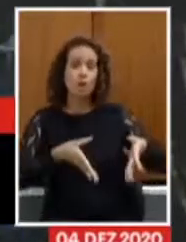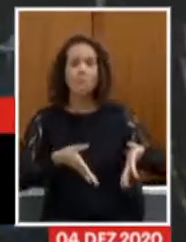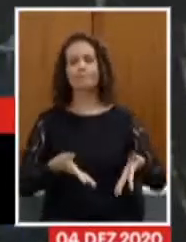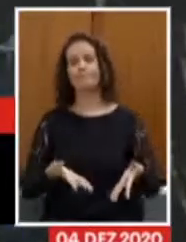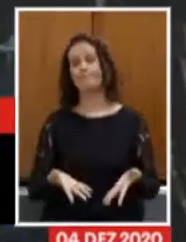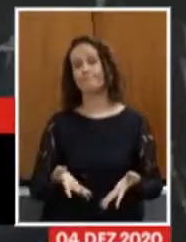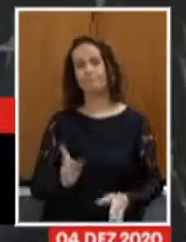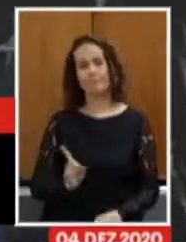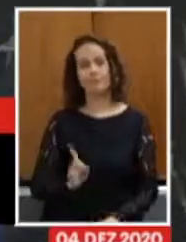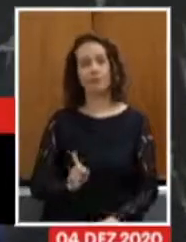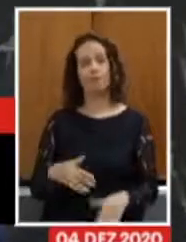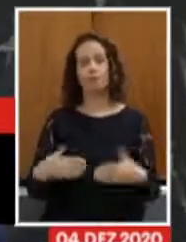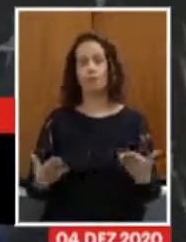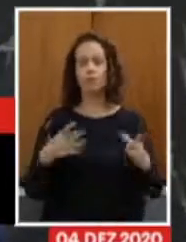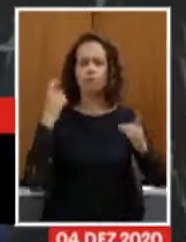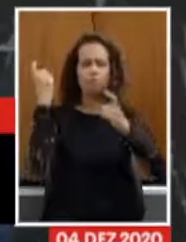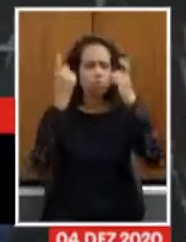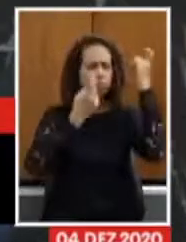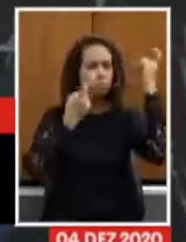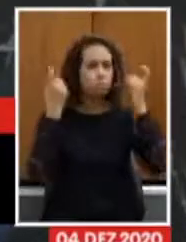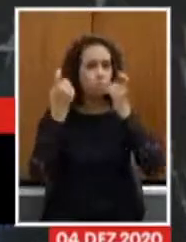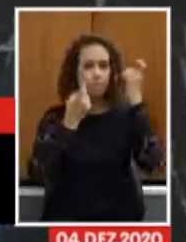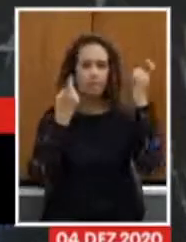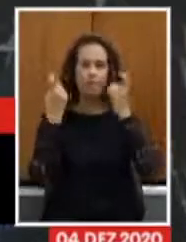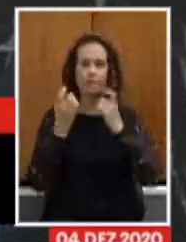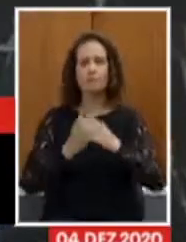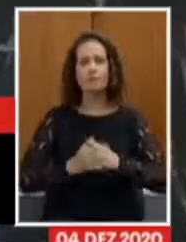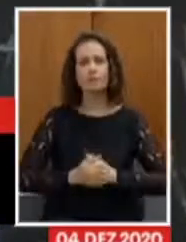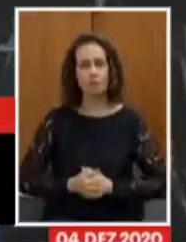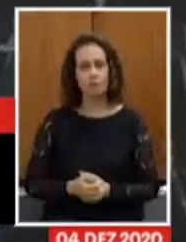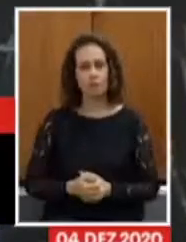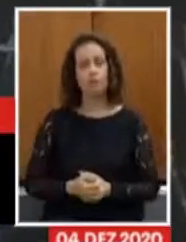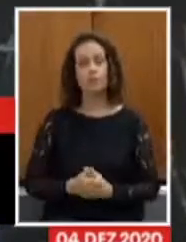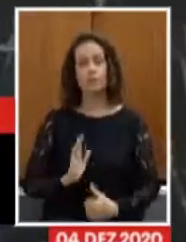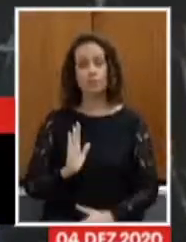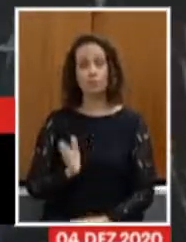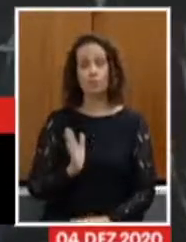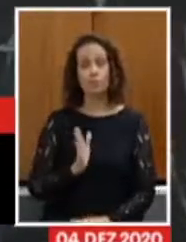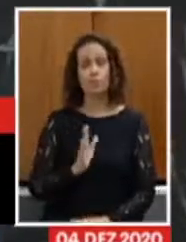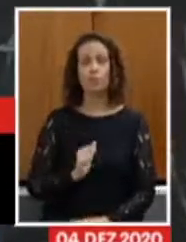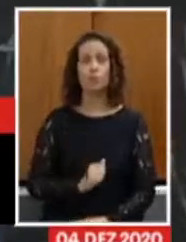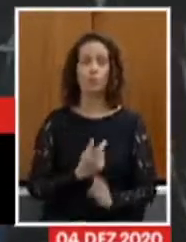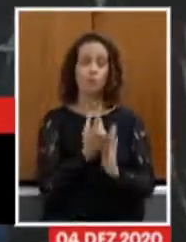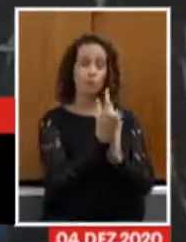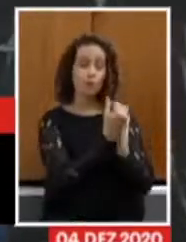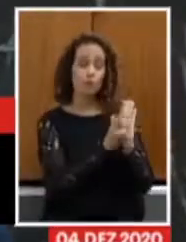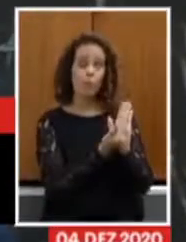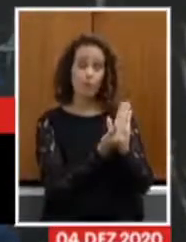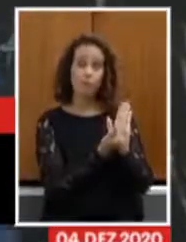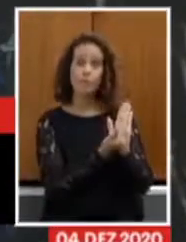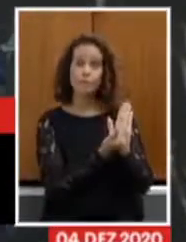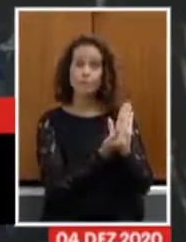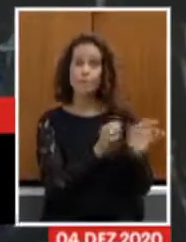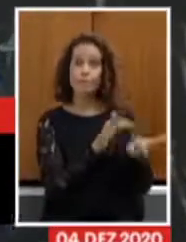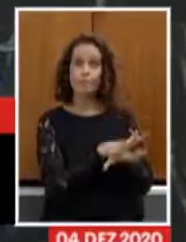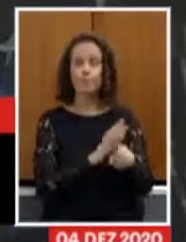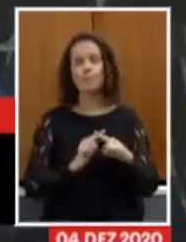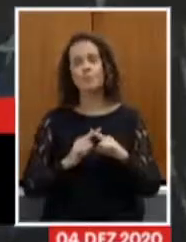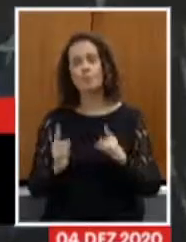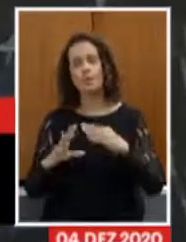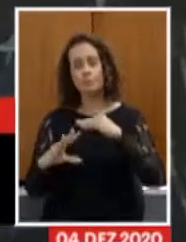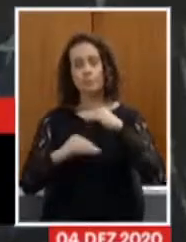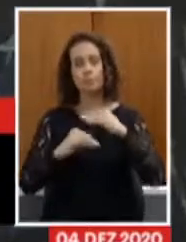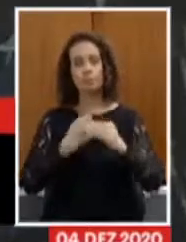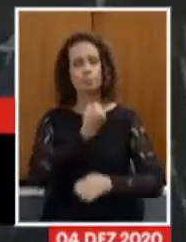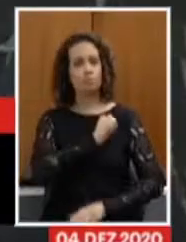uma preocupação enorme com o cumprimento do orçamento. Mas, nesse caso, da emenda número